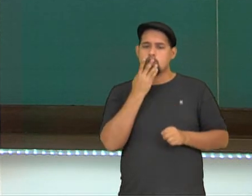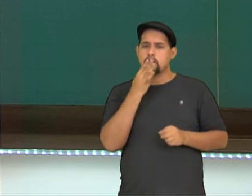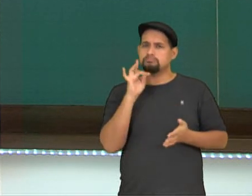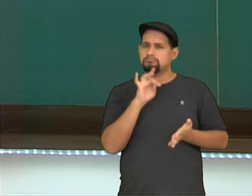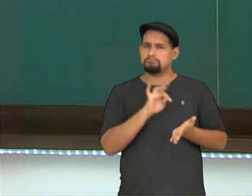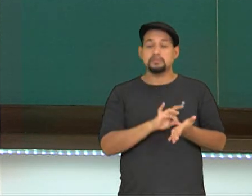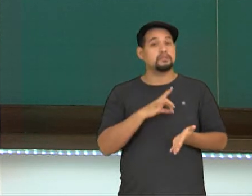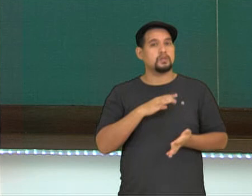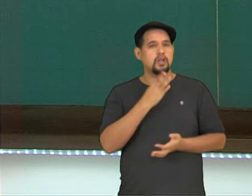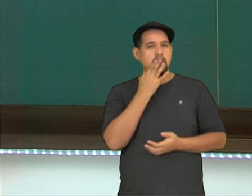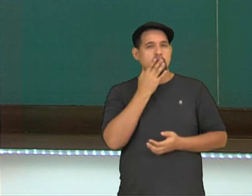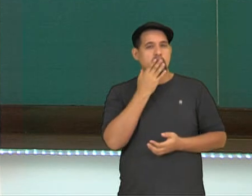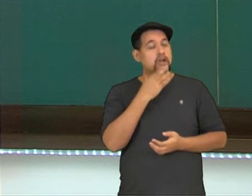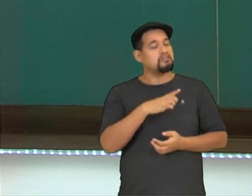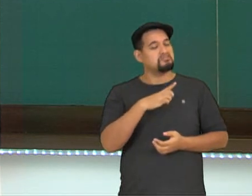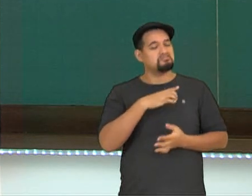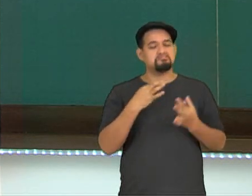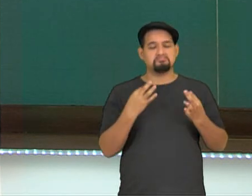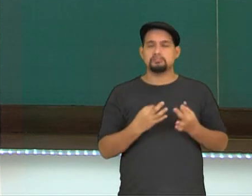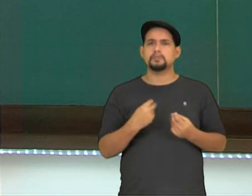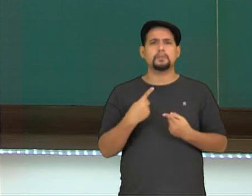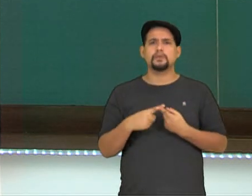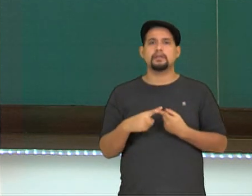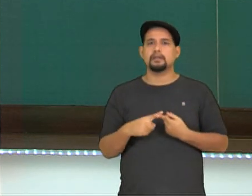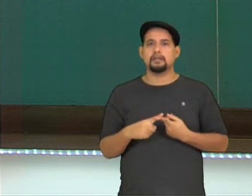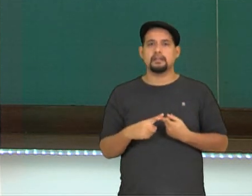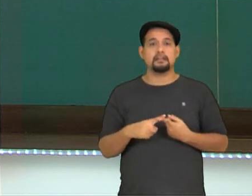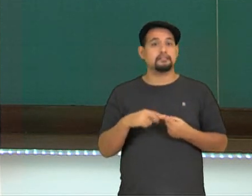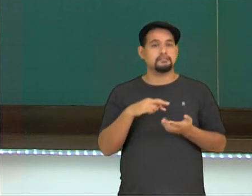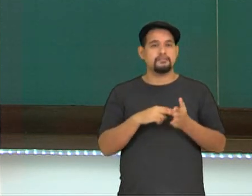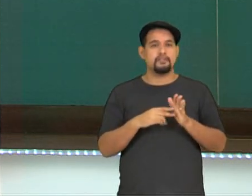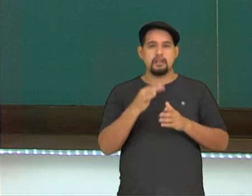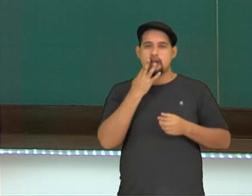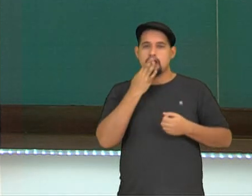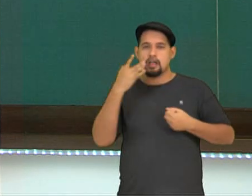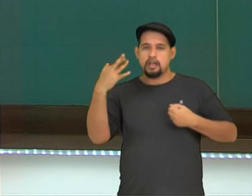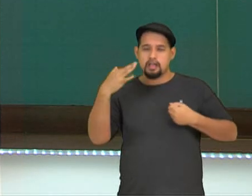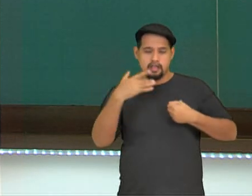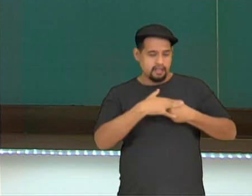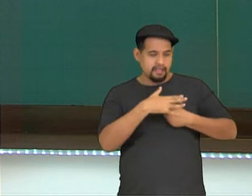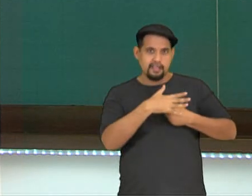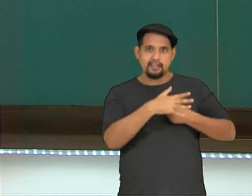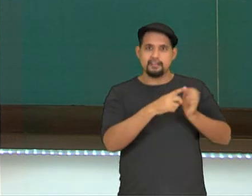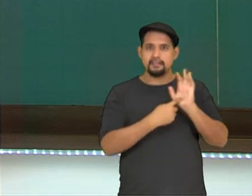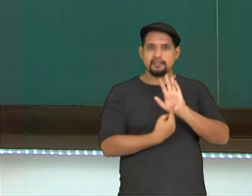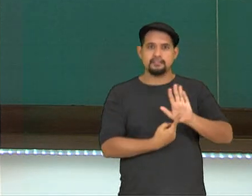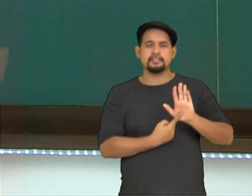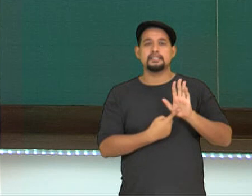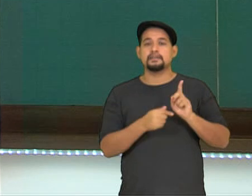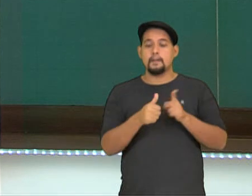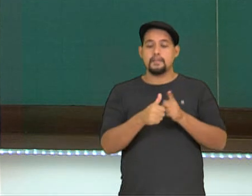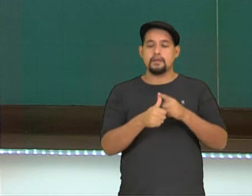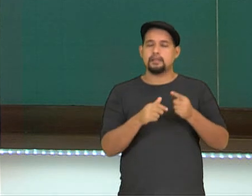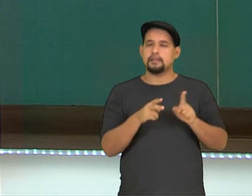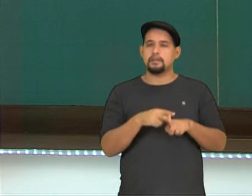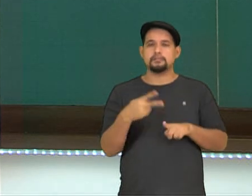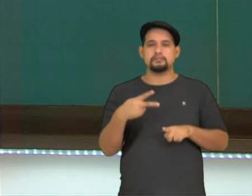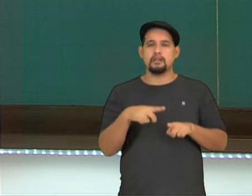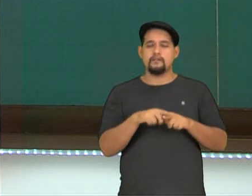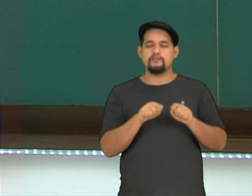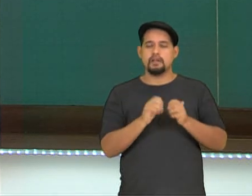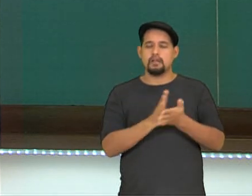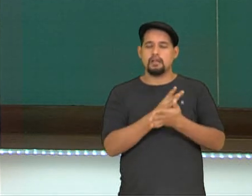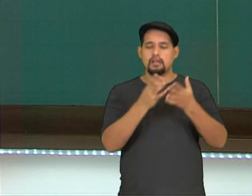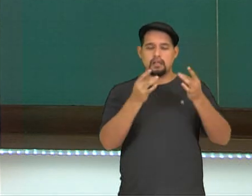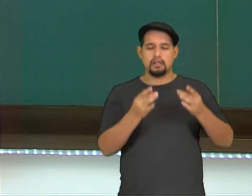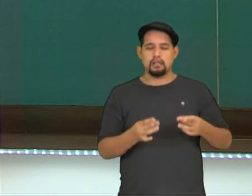ter uma cor desse objeto mesmo. Por quê? É a ação da reflexão. E eu coloquei aqui para vocês as cores primárias e secundárias. Fiz umas pequenas equaçõezinhas